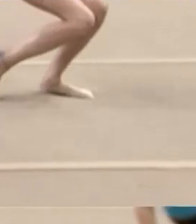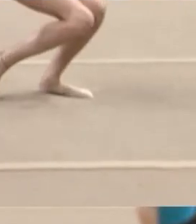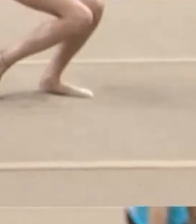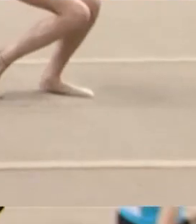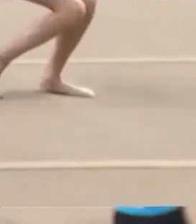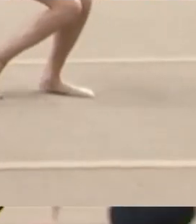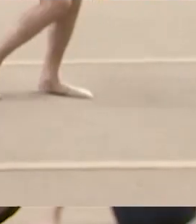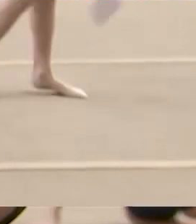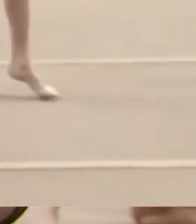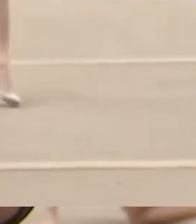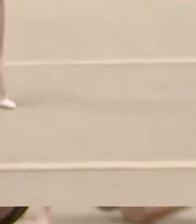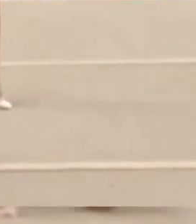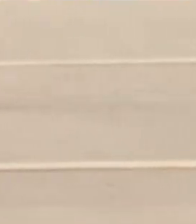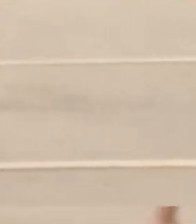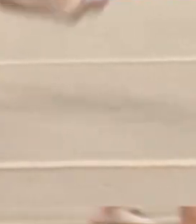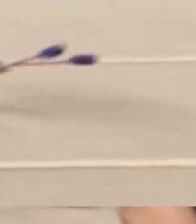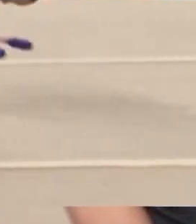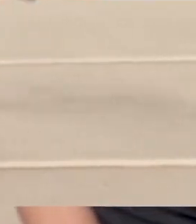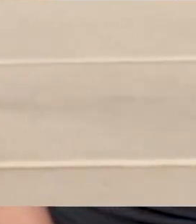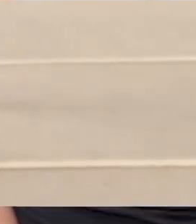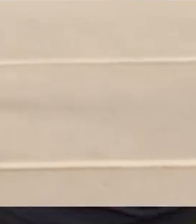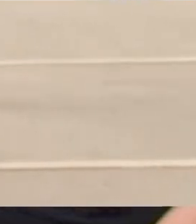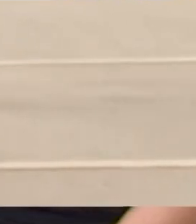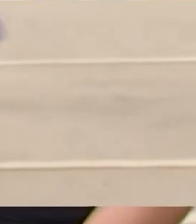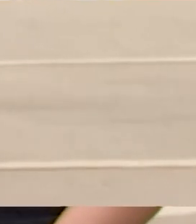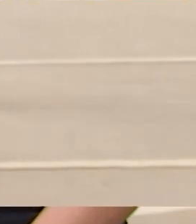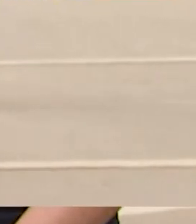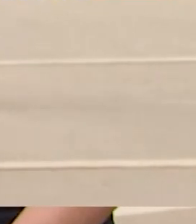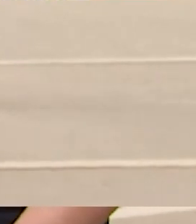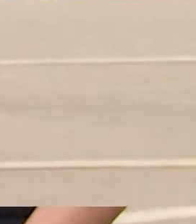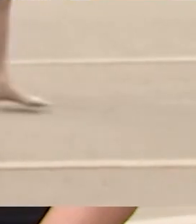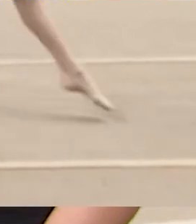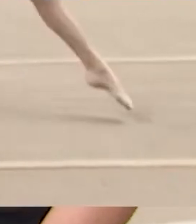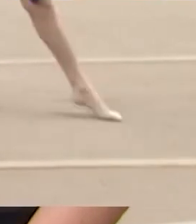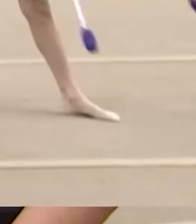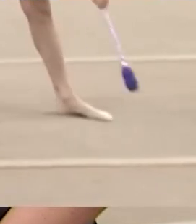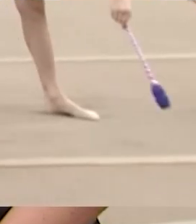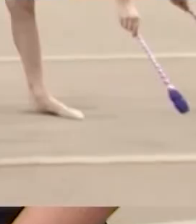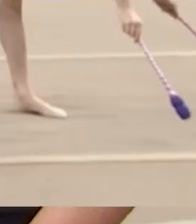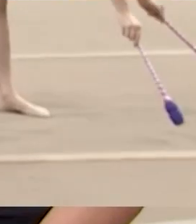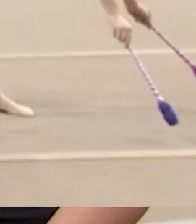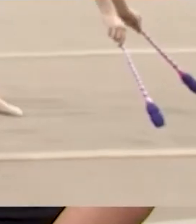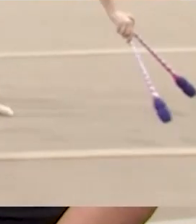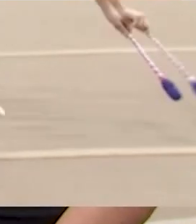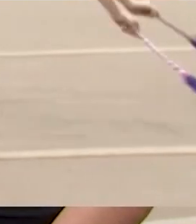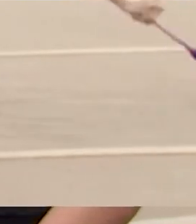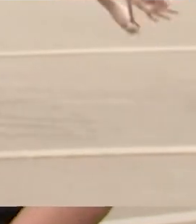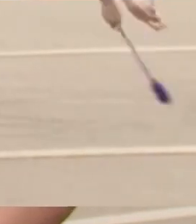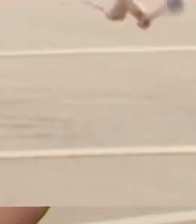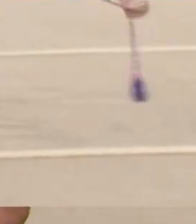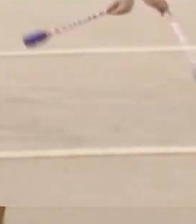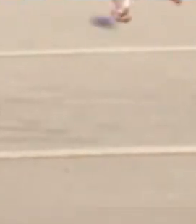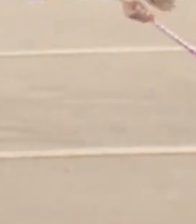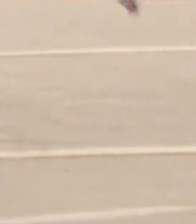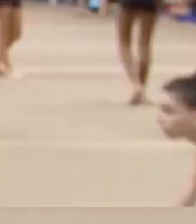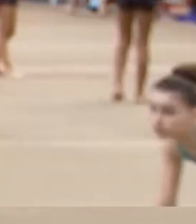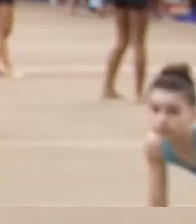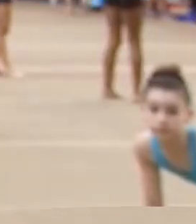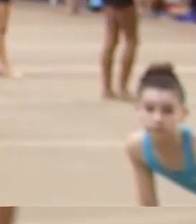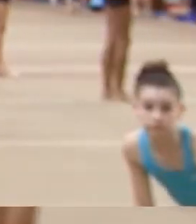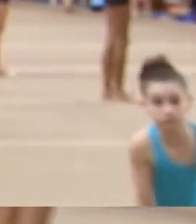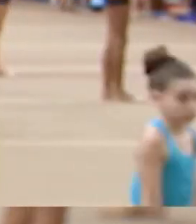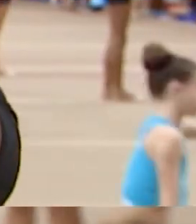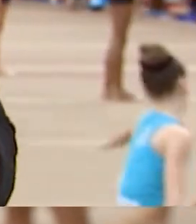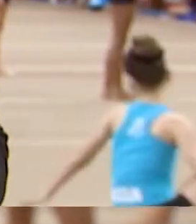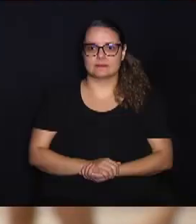Pessoal, tô aqui com a Sofia, ela que tem 16 anos e já é ginasta. Sofia, como que você conheceu a ginástica rítmica? Eu morava lá em